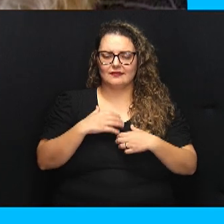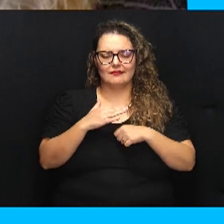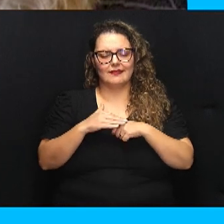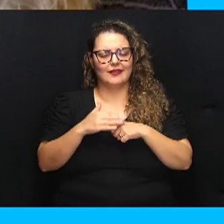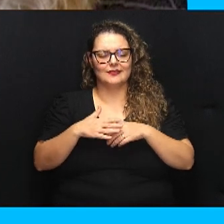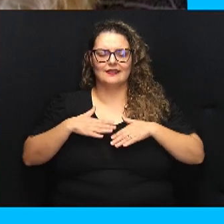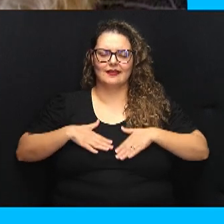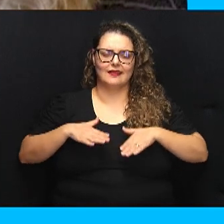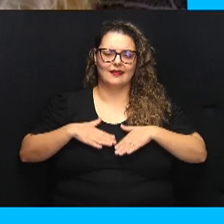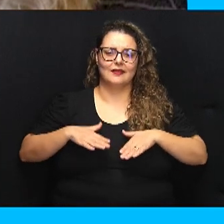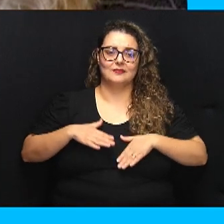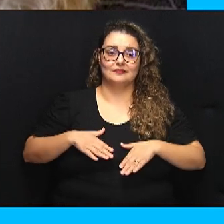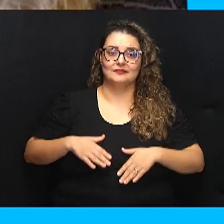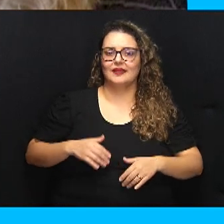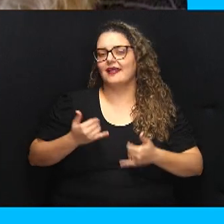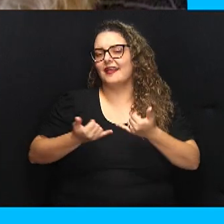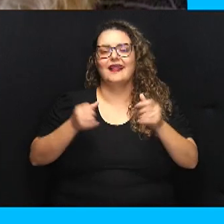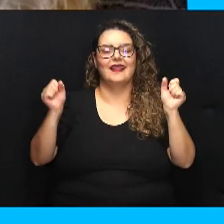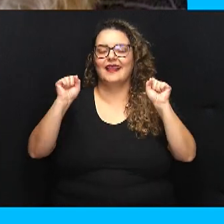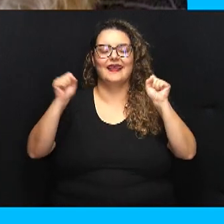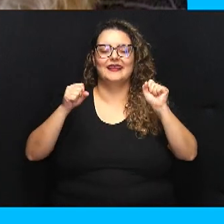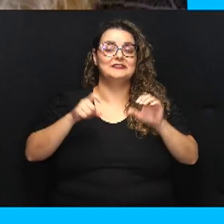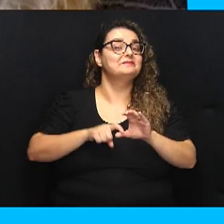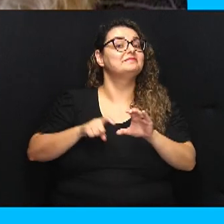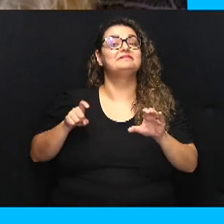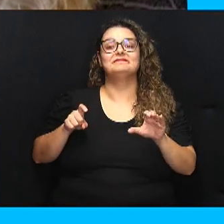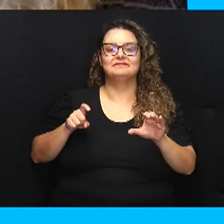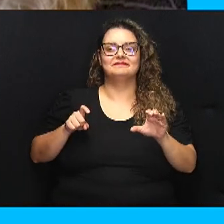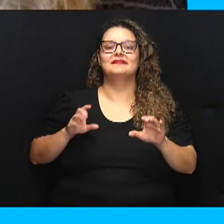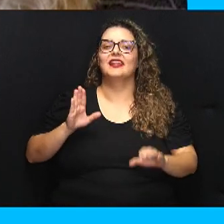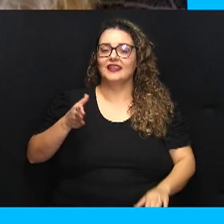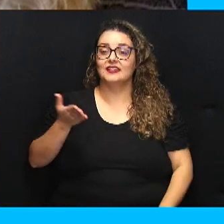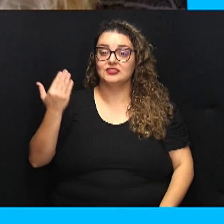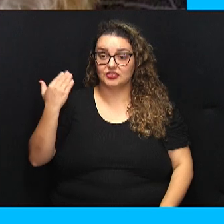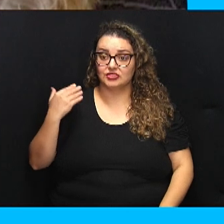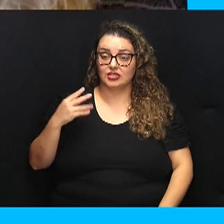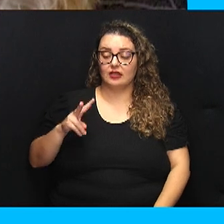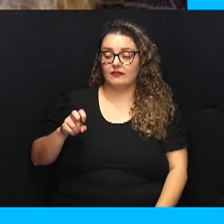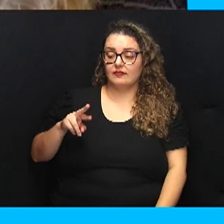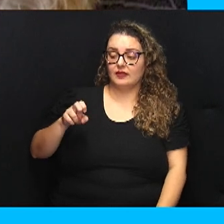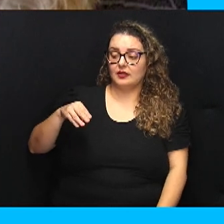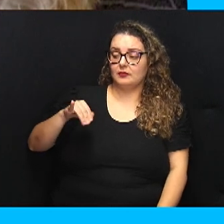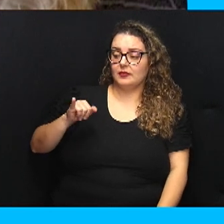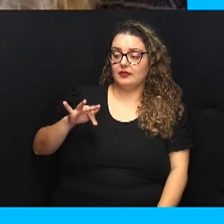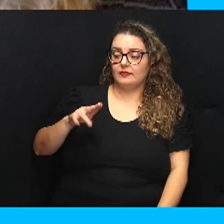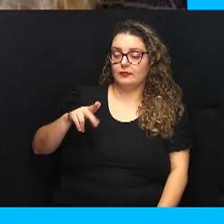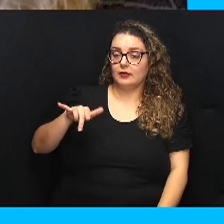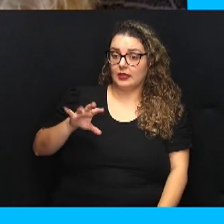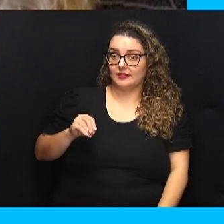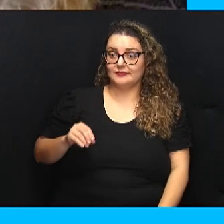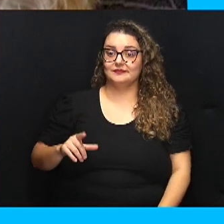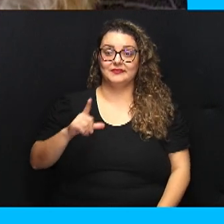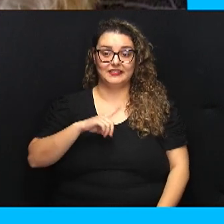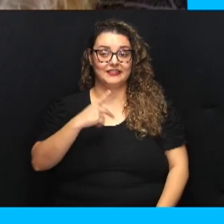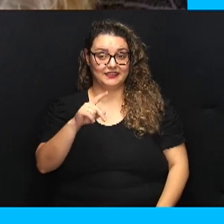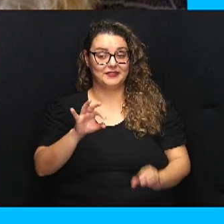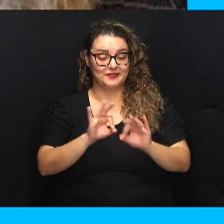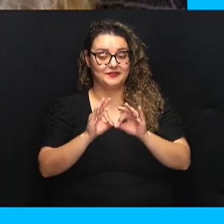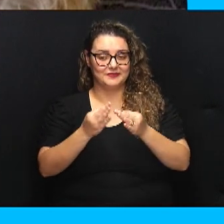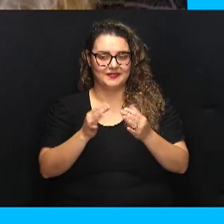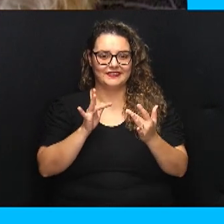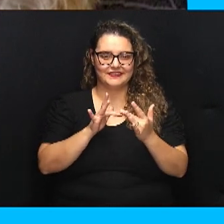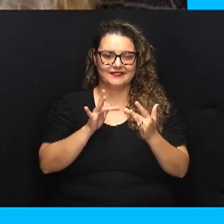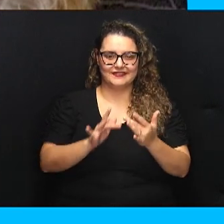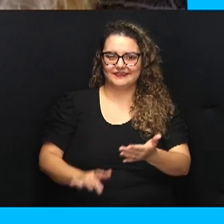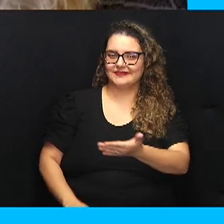calmo, Scooby é brincalhão independente. Ele já foi vermifugado. Para ter esse doguinho na sua família, entre em